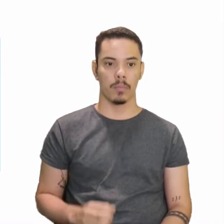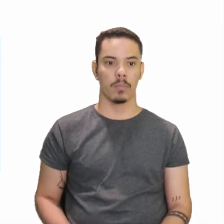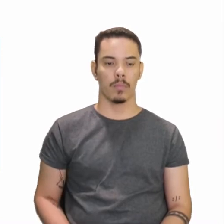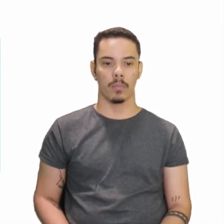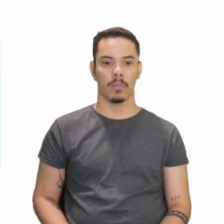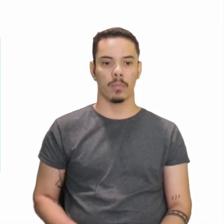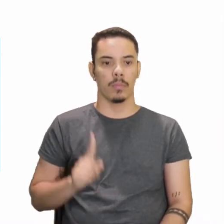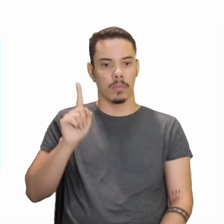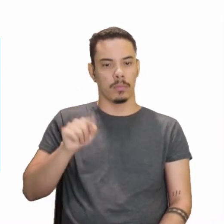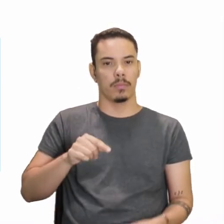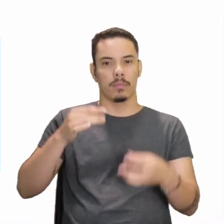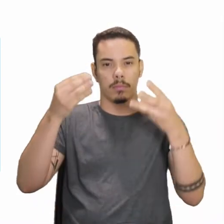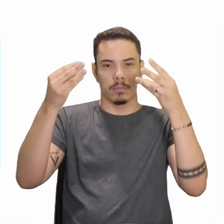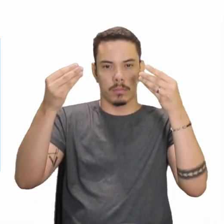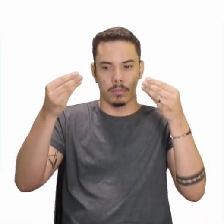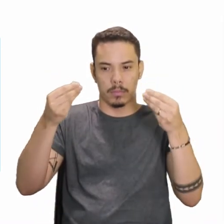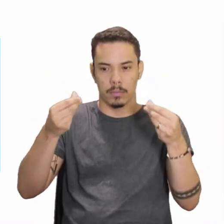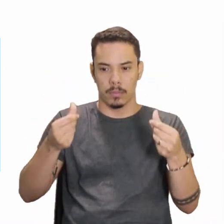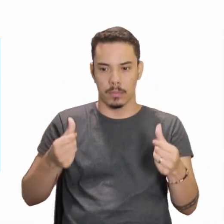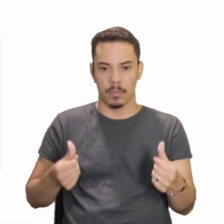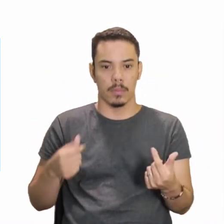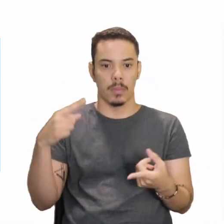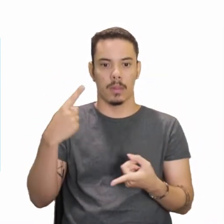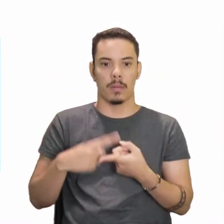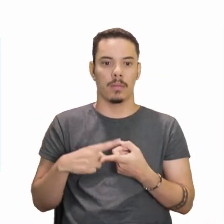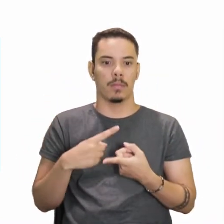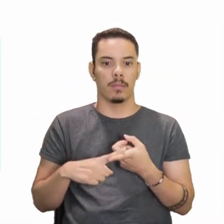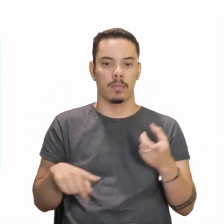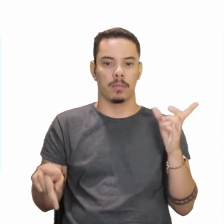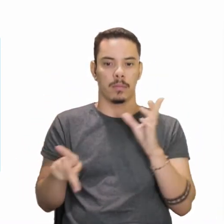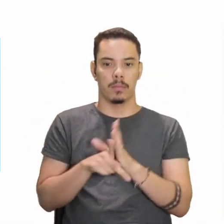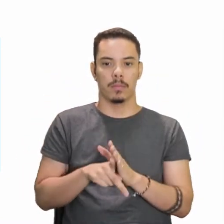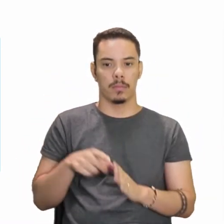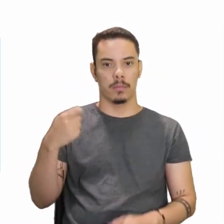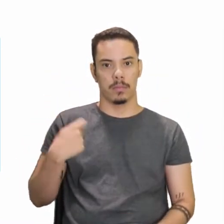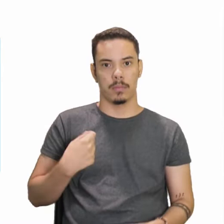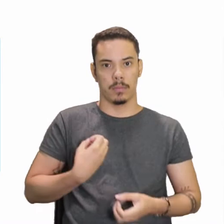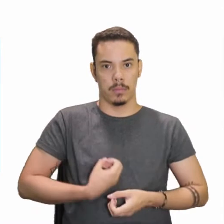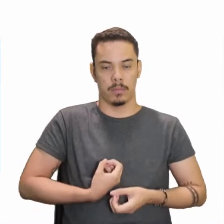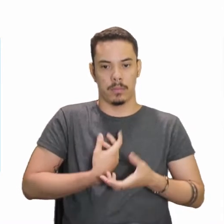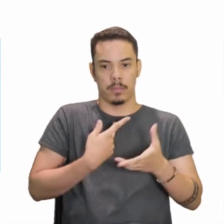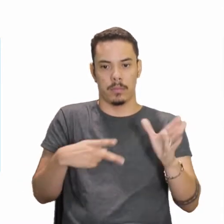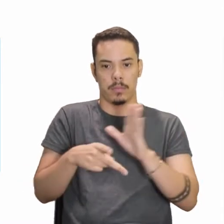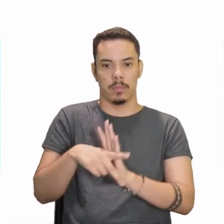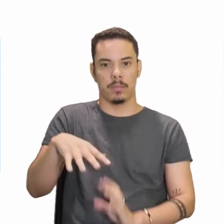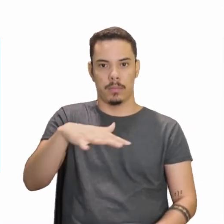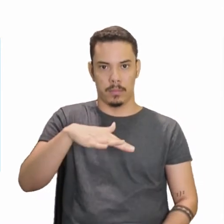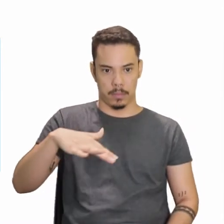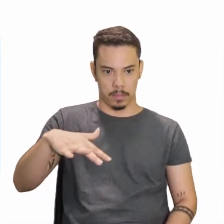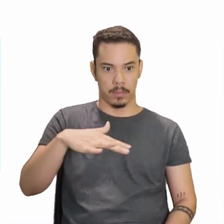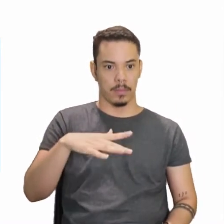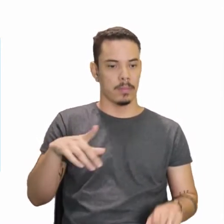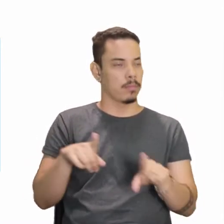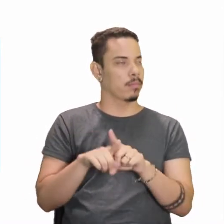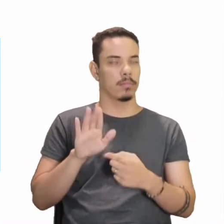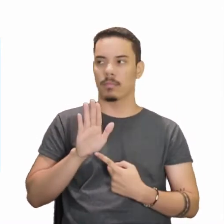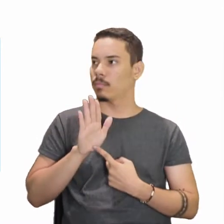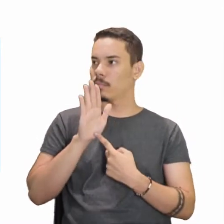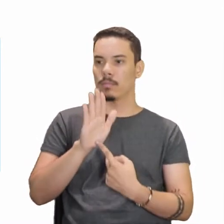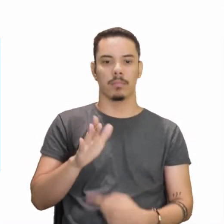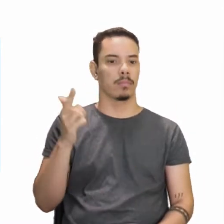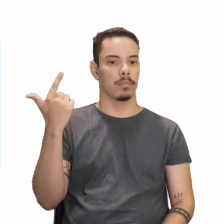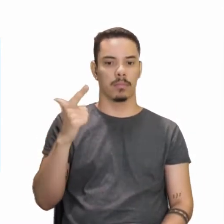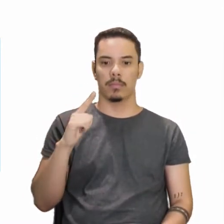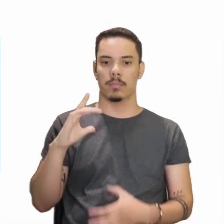é peculiar, né? O falar é peculiaridade expressiva própria de uma região e que não apresenta o grau